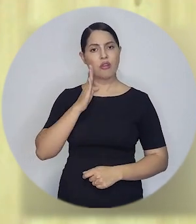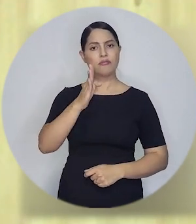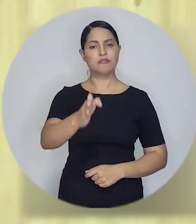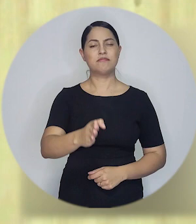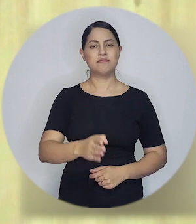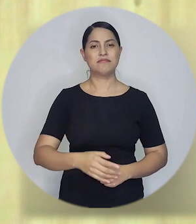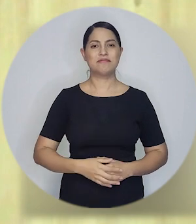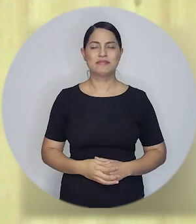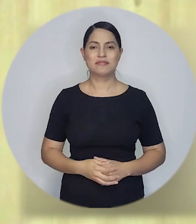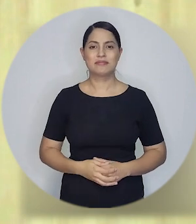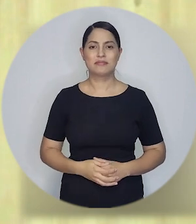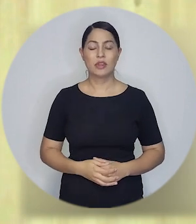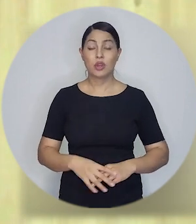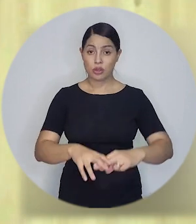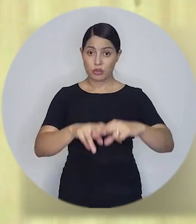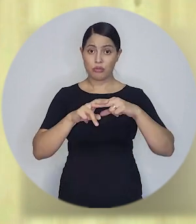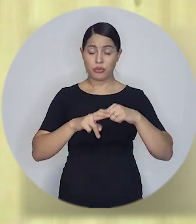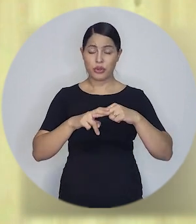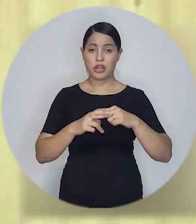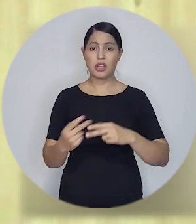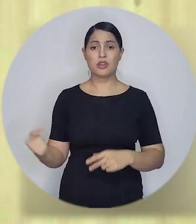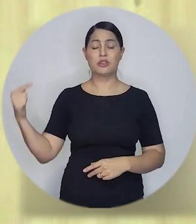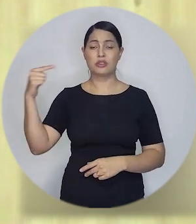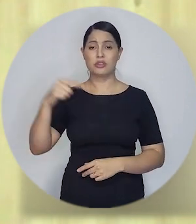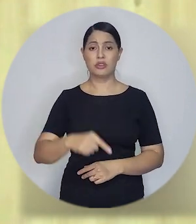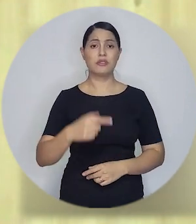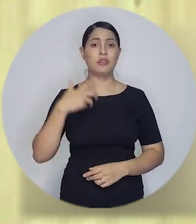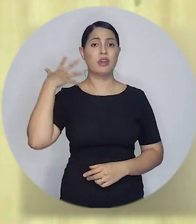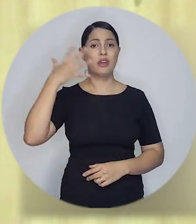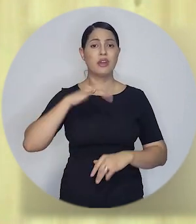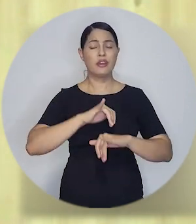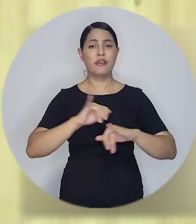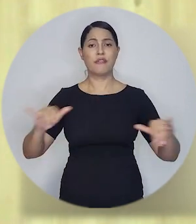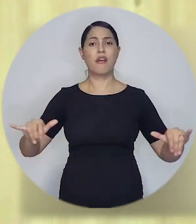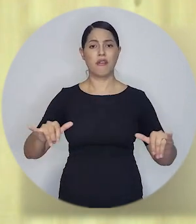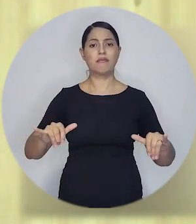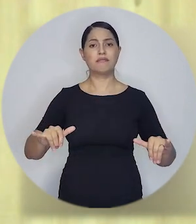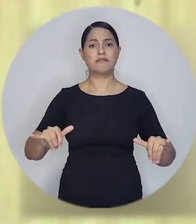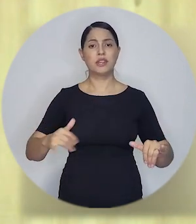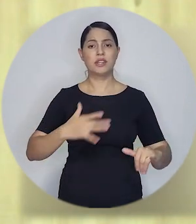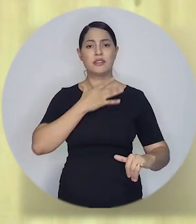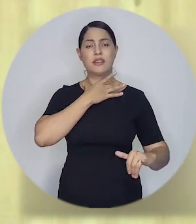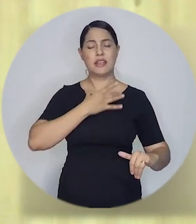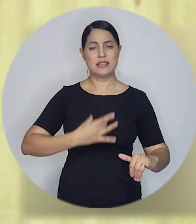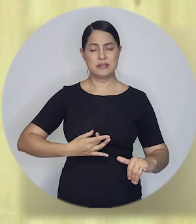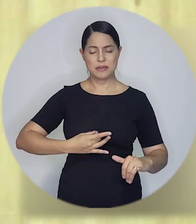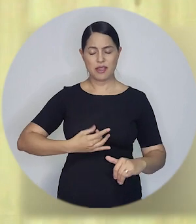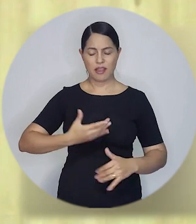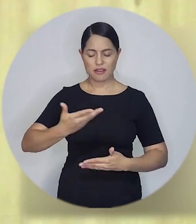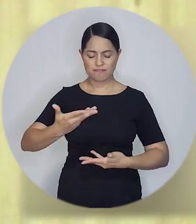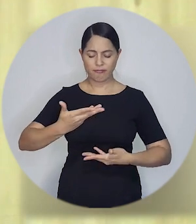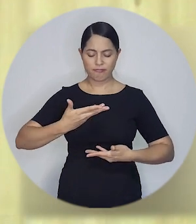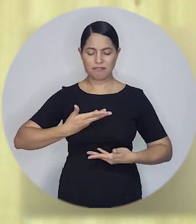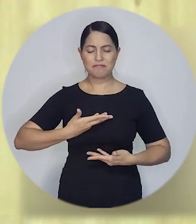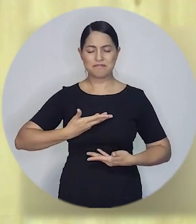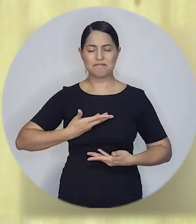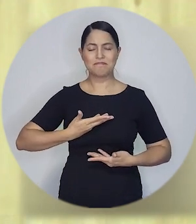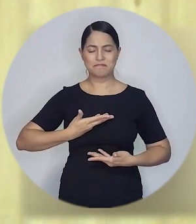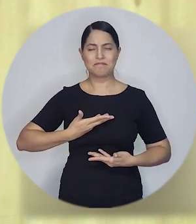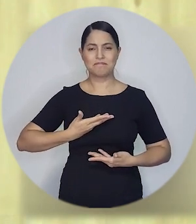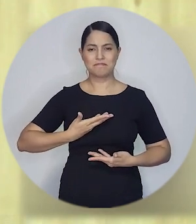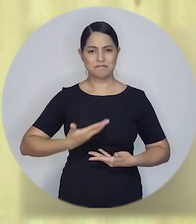que seguimos em frente. Diante disso, quero registrar que este reconhecimento que recebo